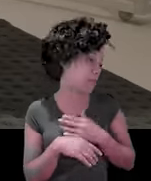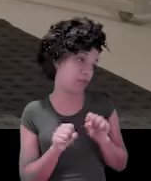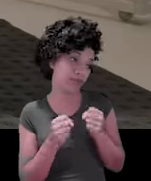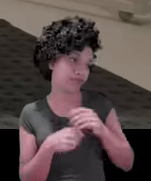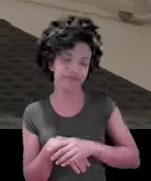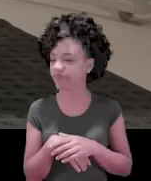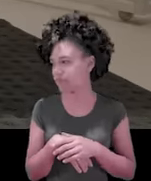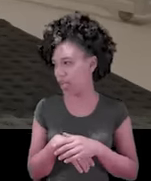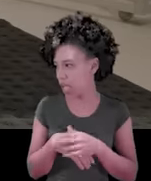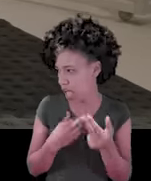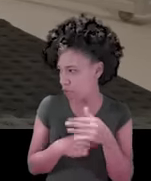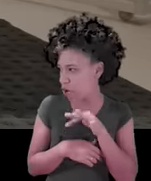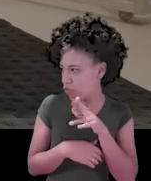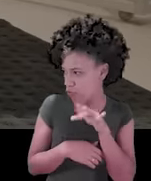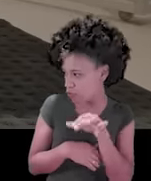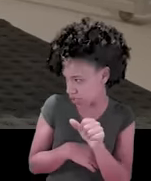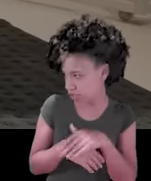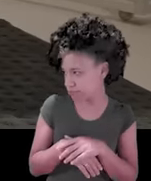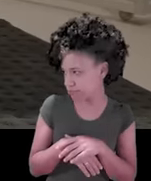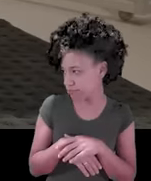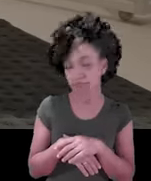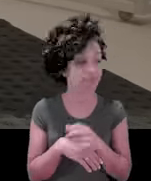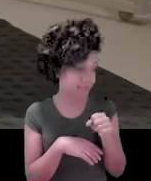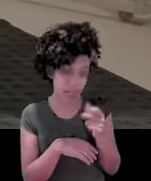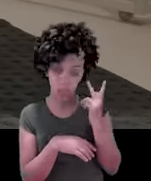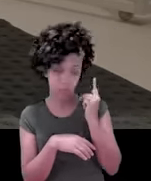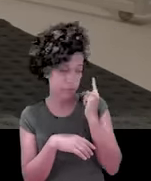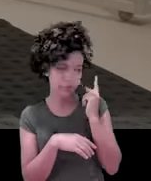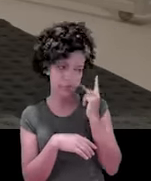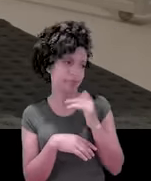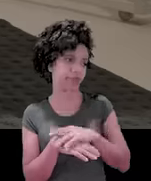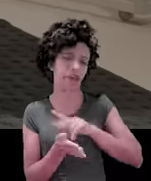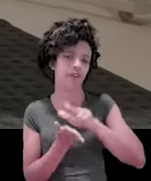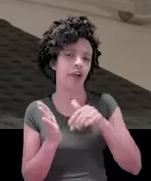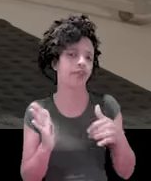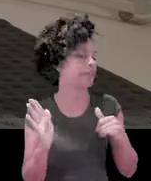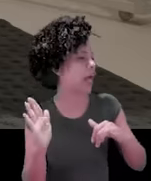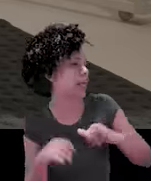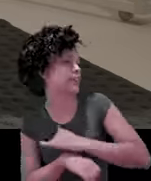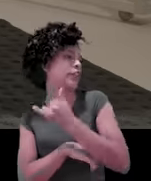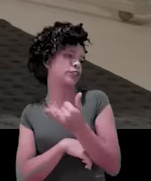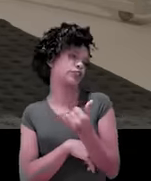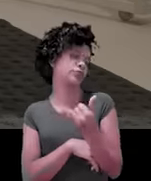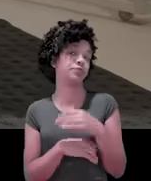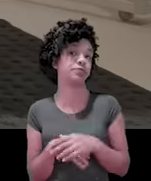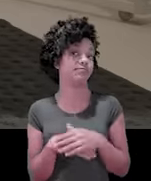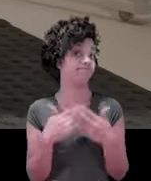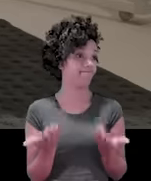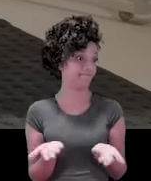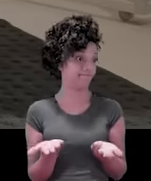funciona a capa de fundo Tá bom eu falo E aí cara é muito comum não informou já vi vários acidente onde não senhor